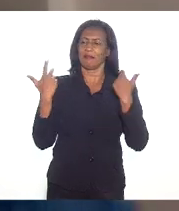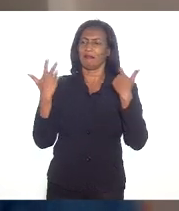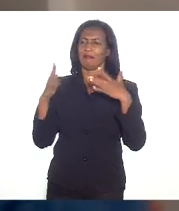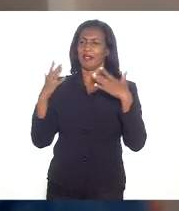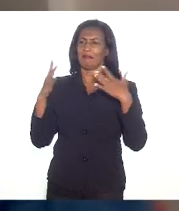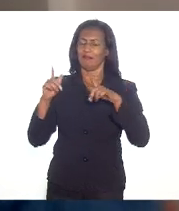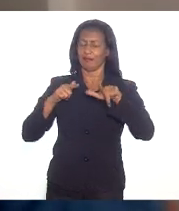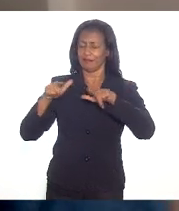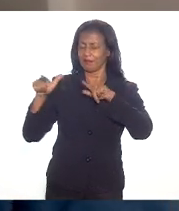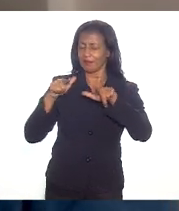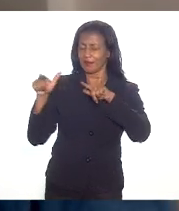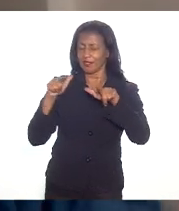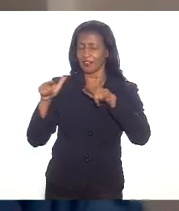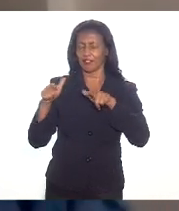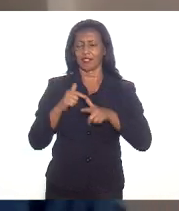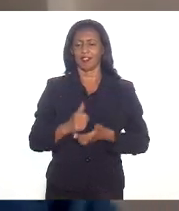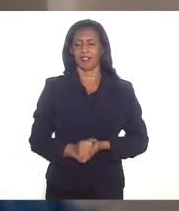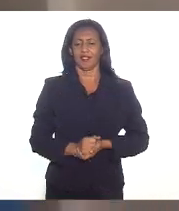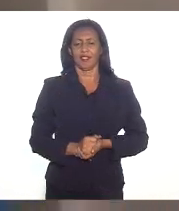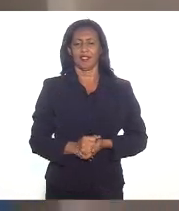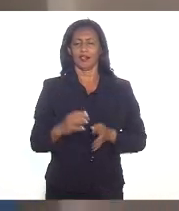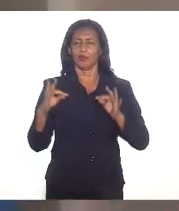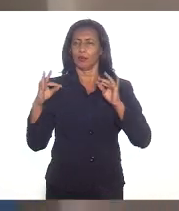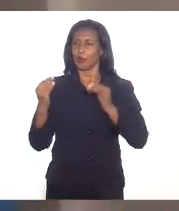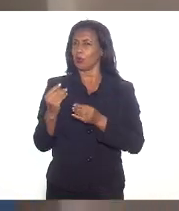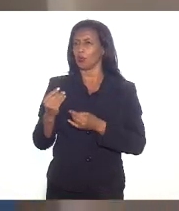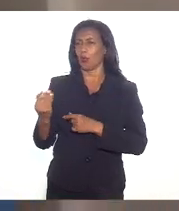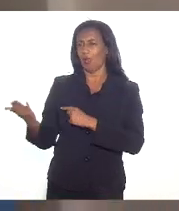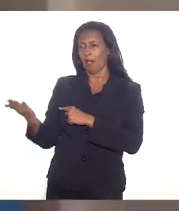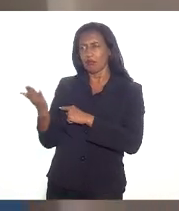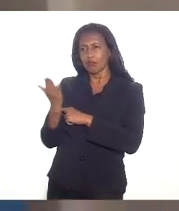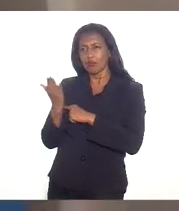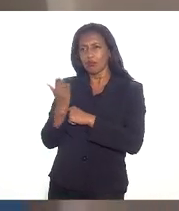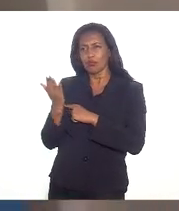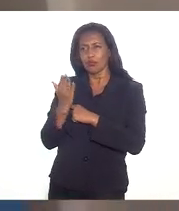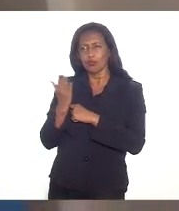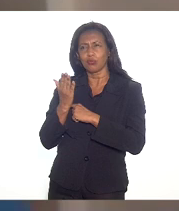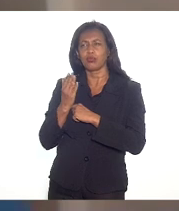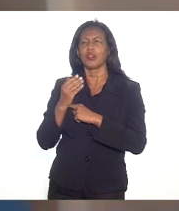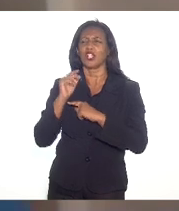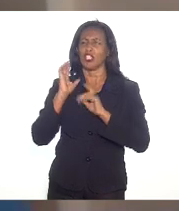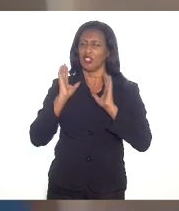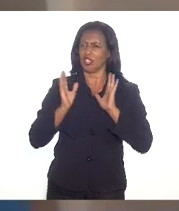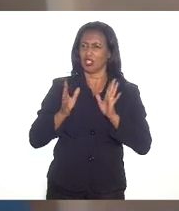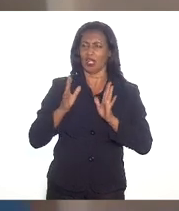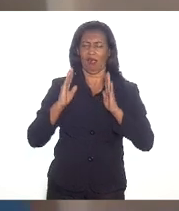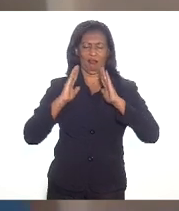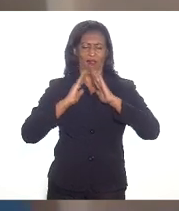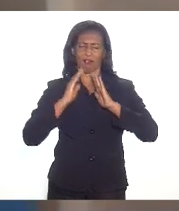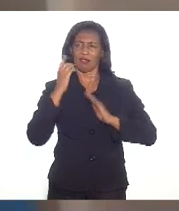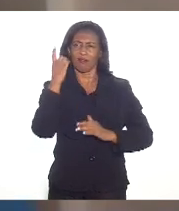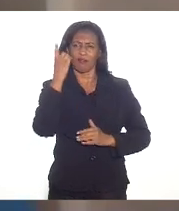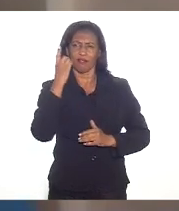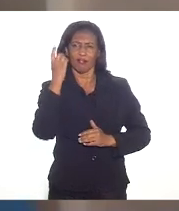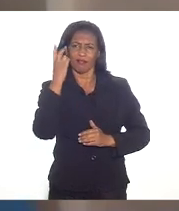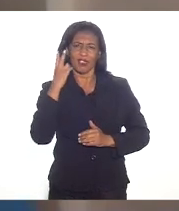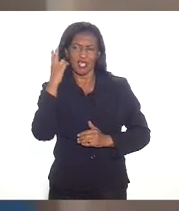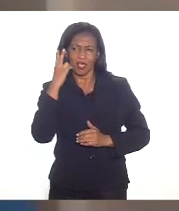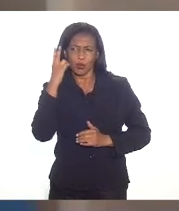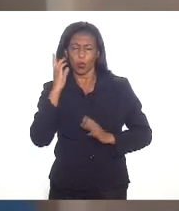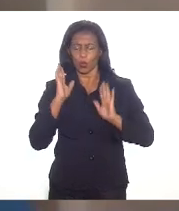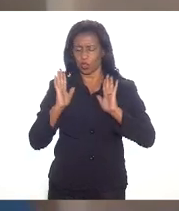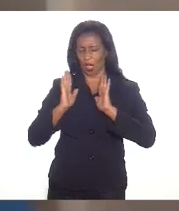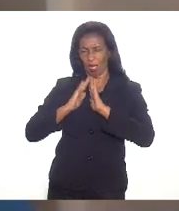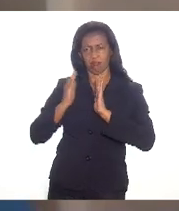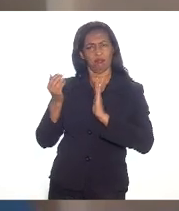pelo trabalho, pela todas as contribuições que já deu antes na Câmara dos Vereadores e agora tem dado na